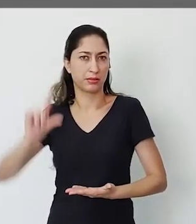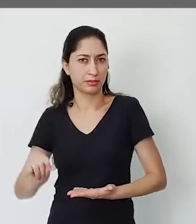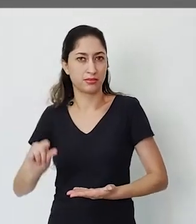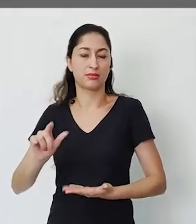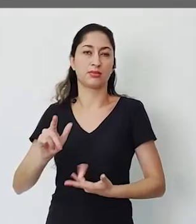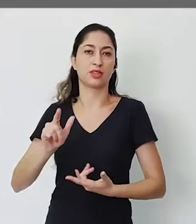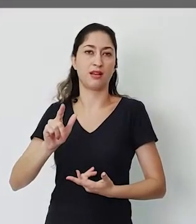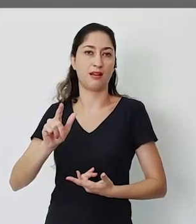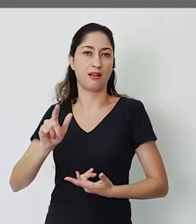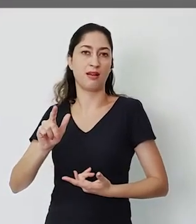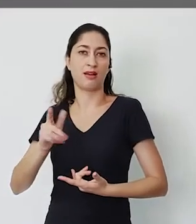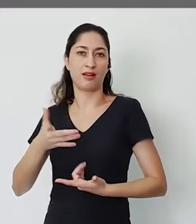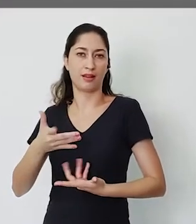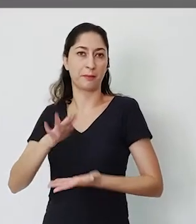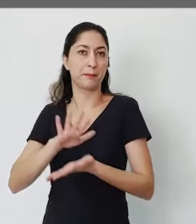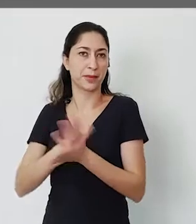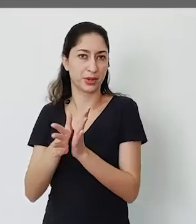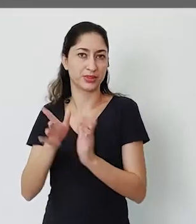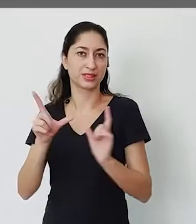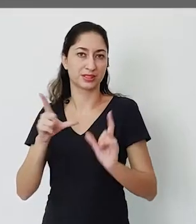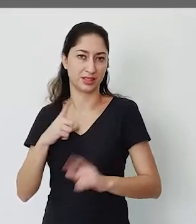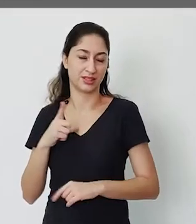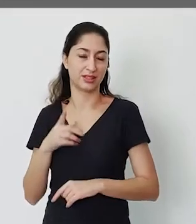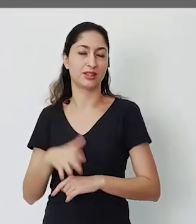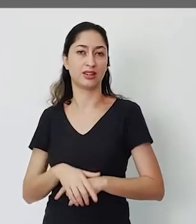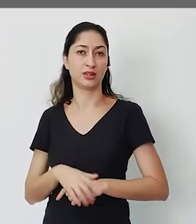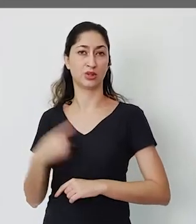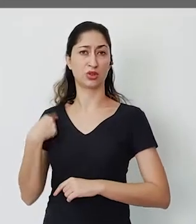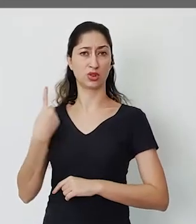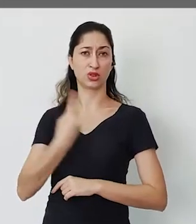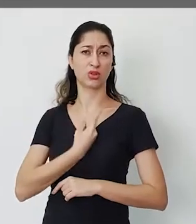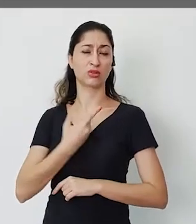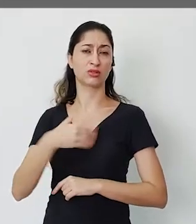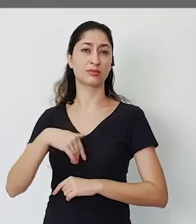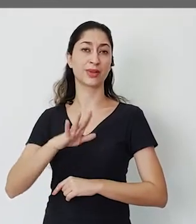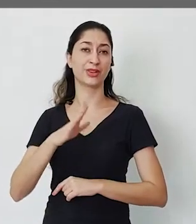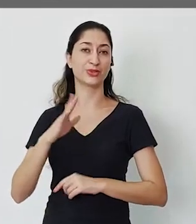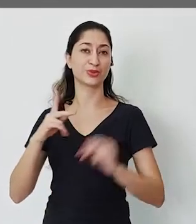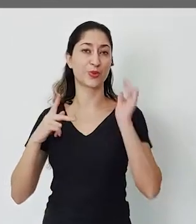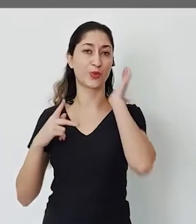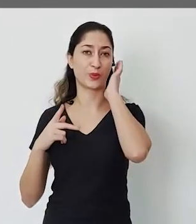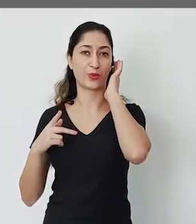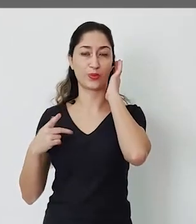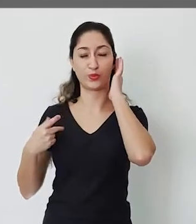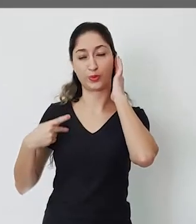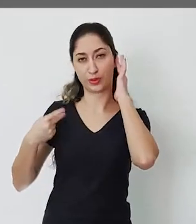Éramos protagonistas, mas éramos, como é que se diz, sei lá,